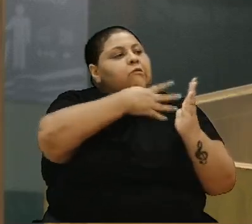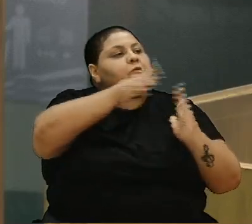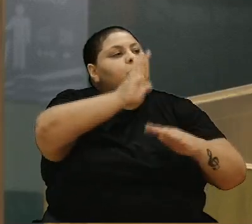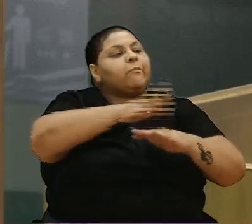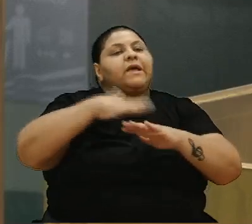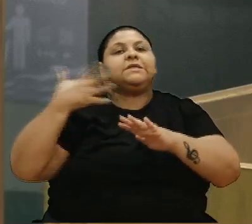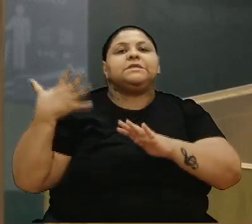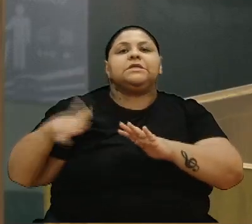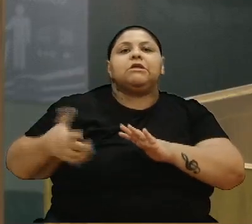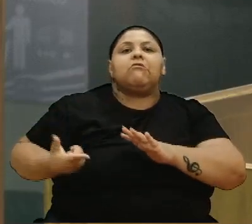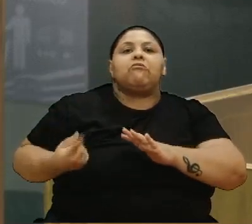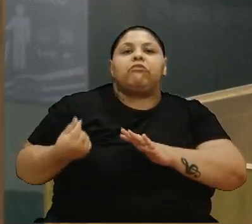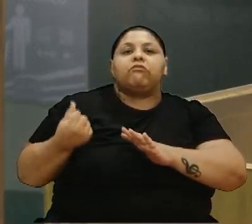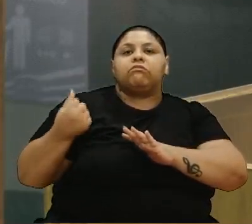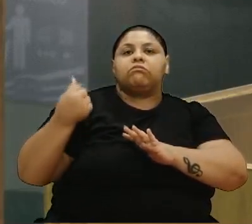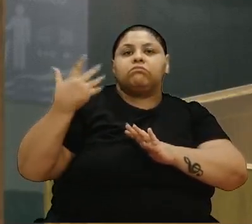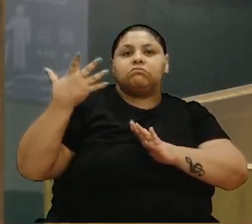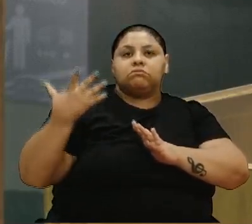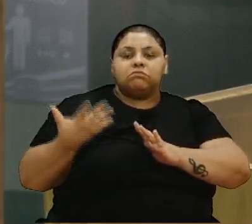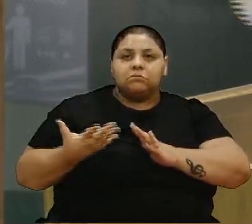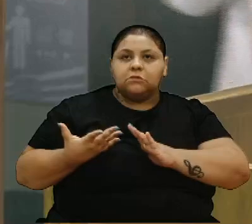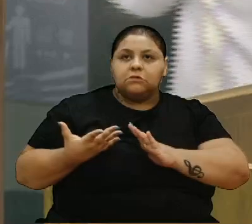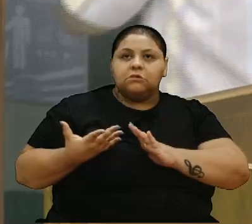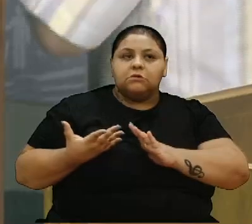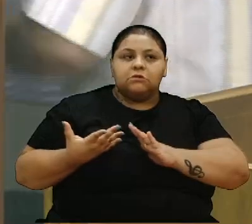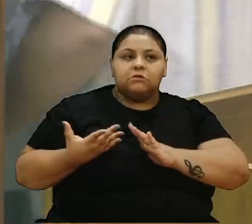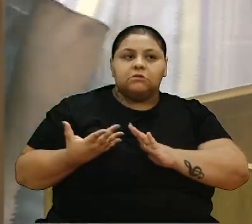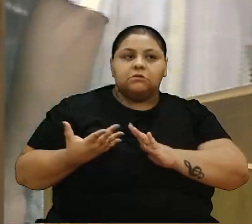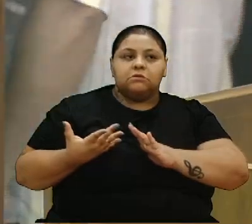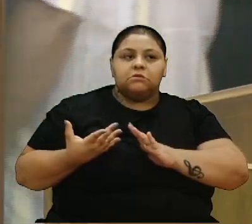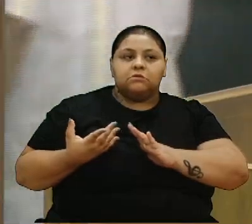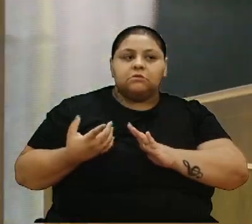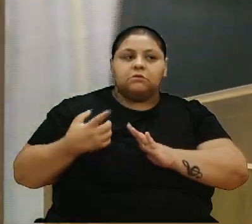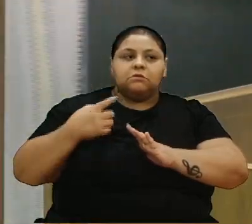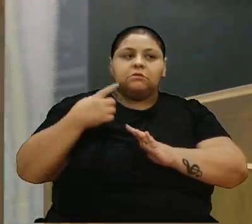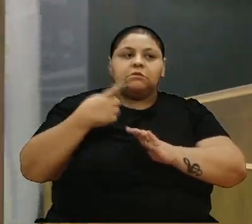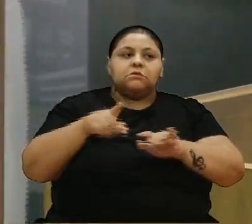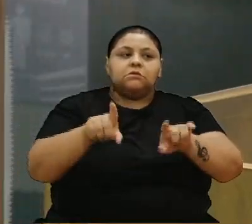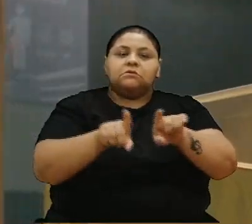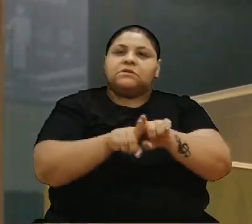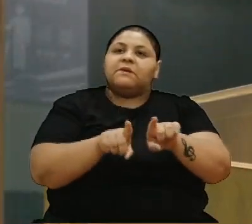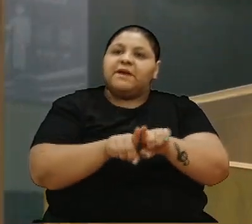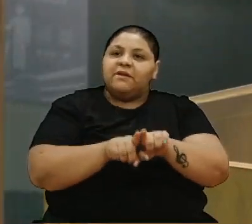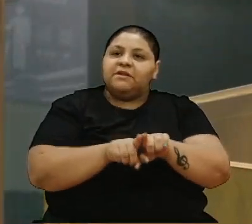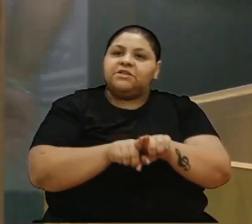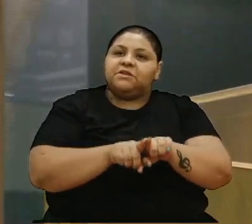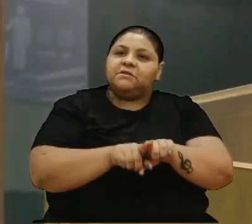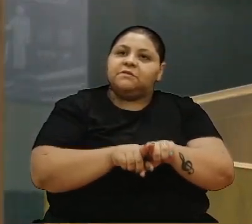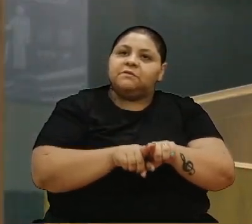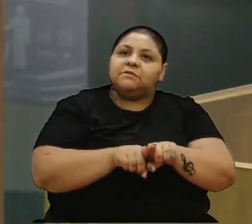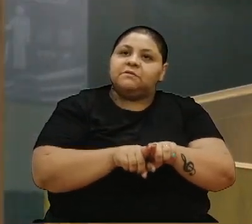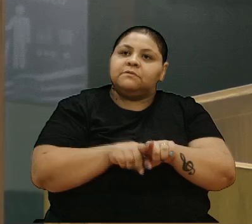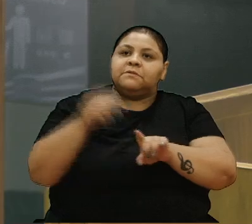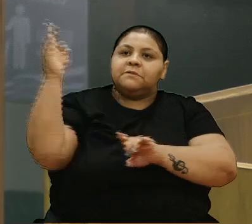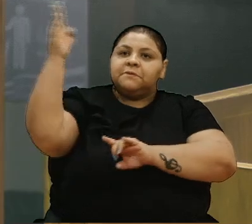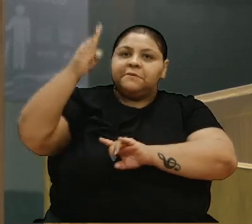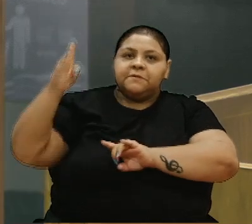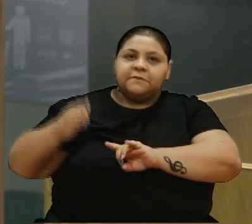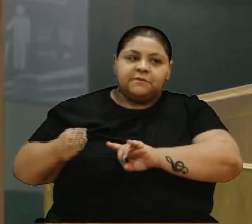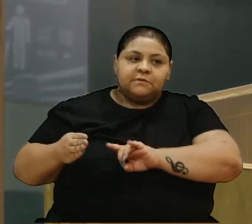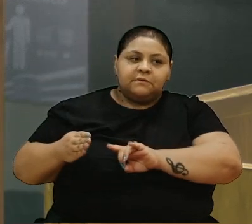ricos, vereador Cristiano. Aquelas 142 mil pessoas no Brasil